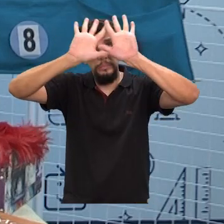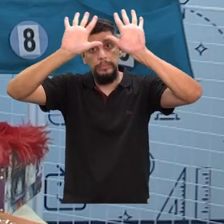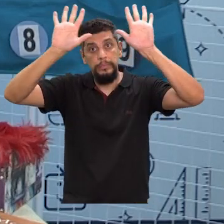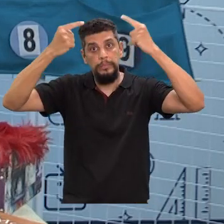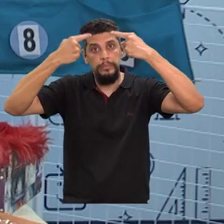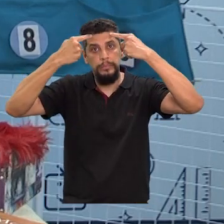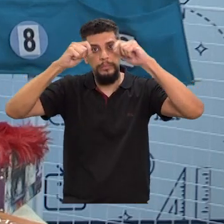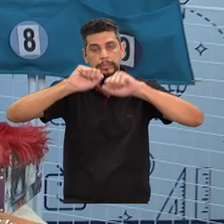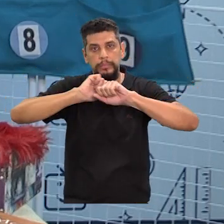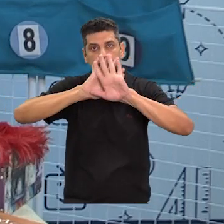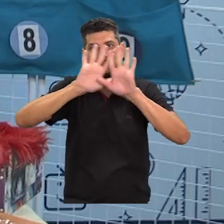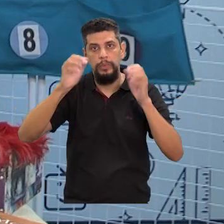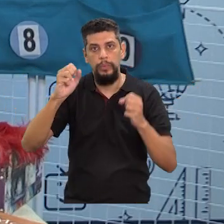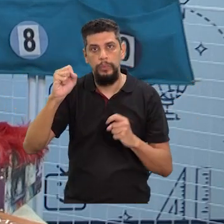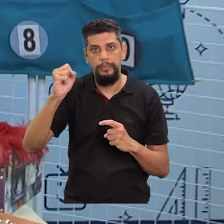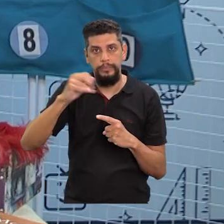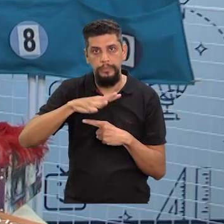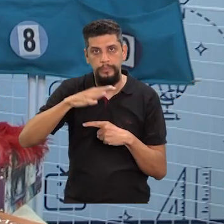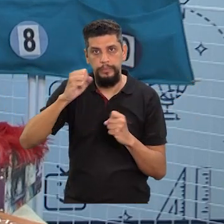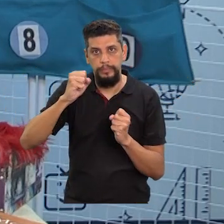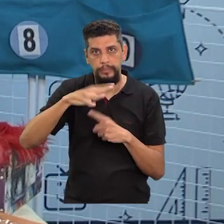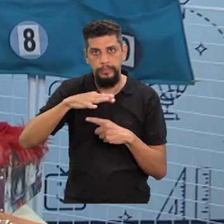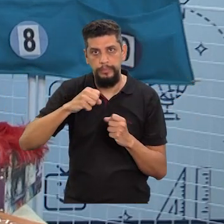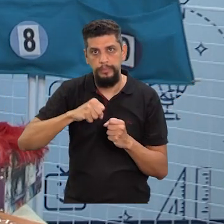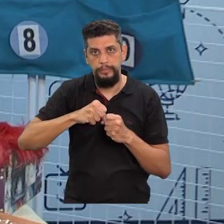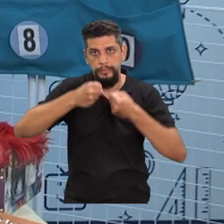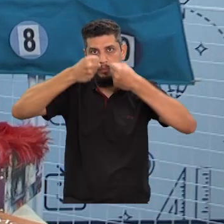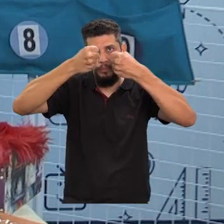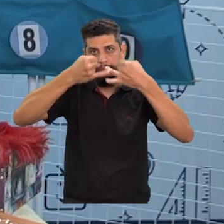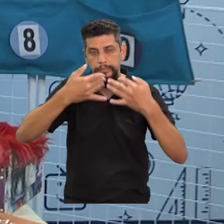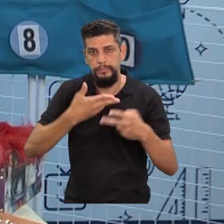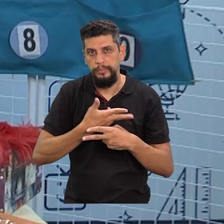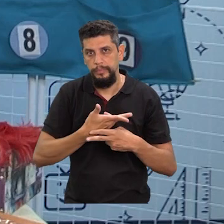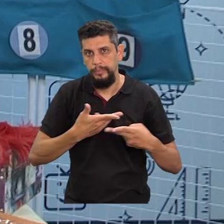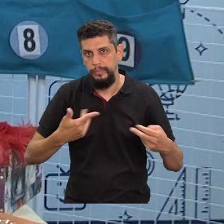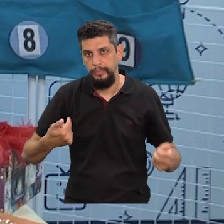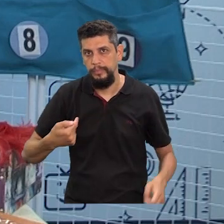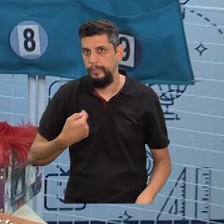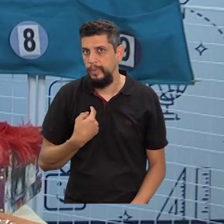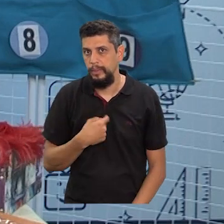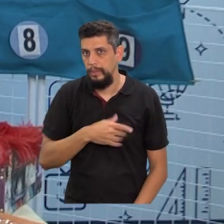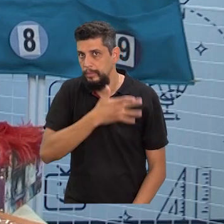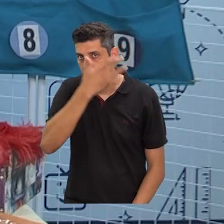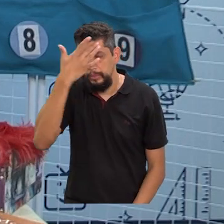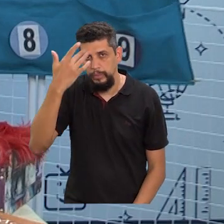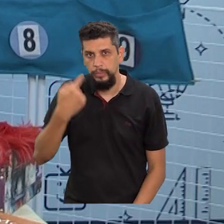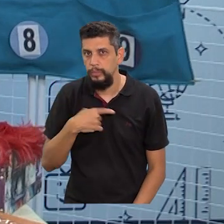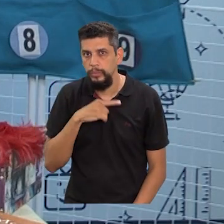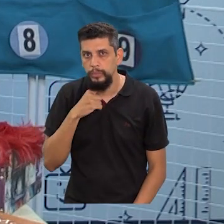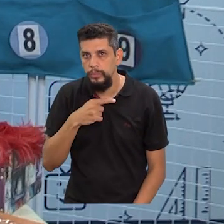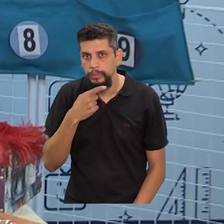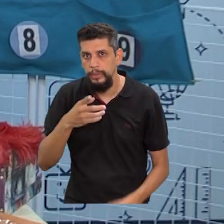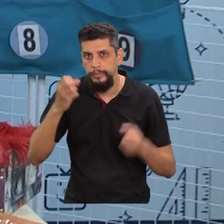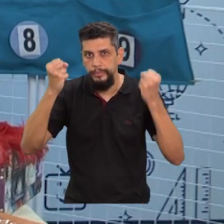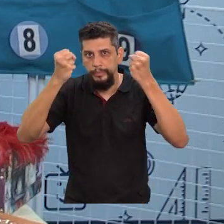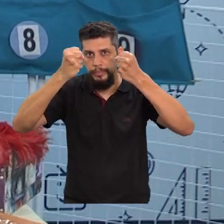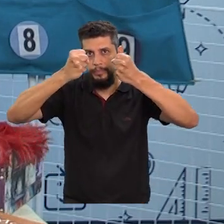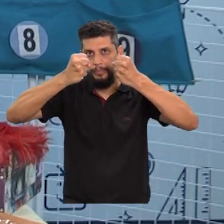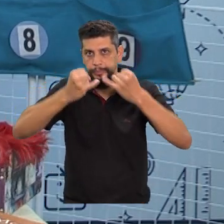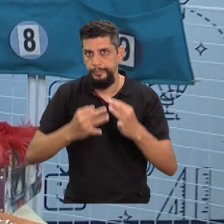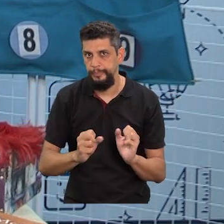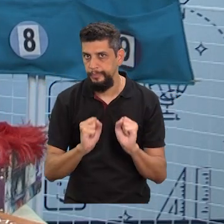clareiam, né? Então, o mito vem para explicar um fenômeno natural ou as coisas que o ser humano não conseguia explicar, certo?